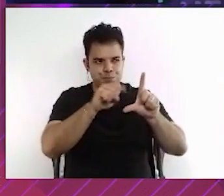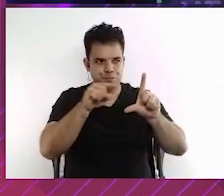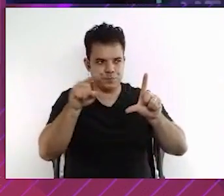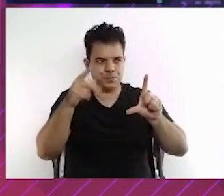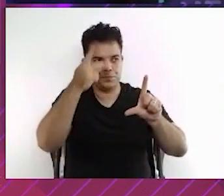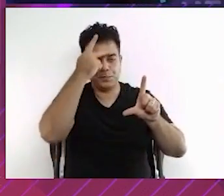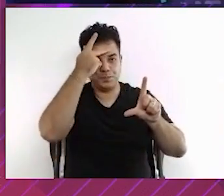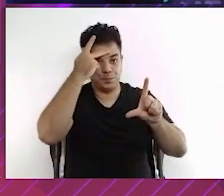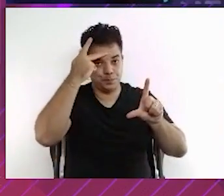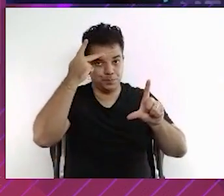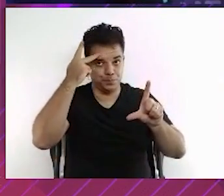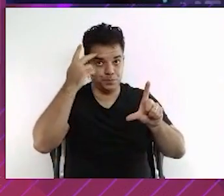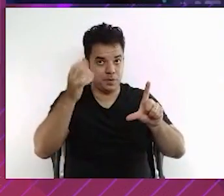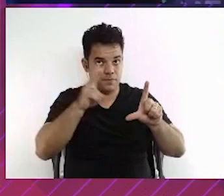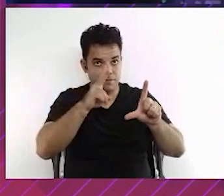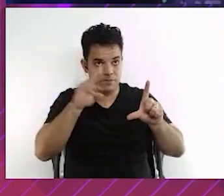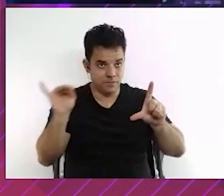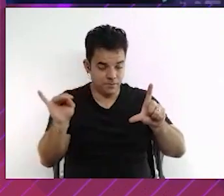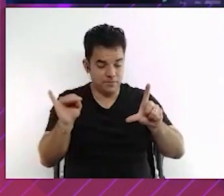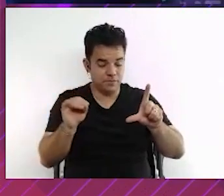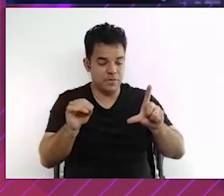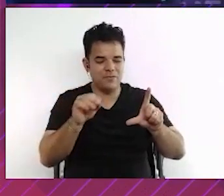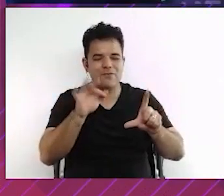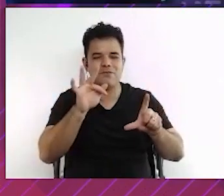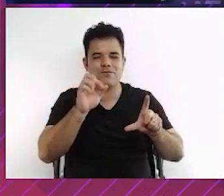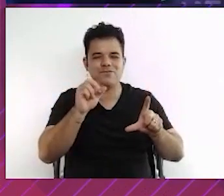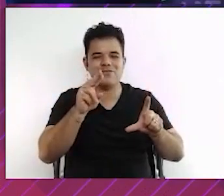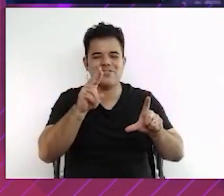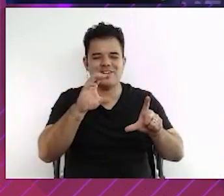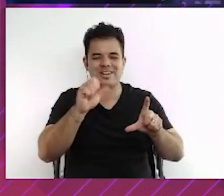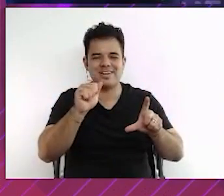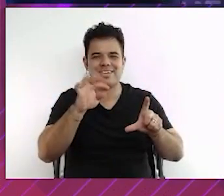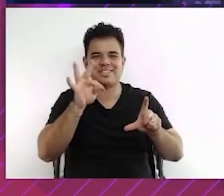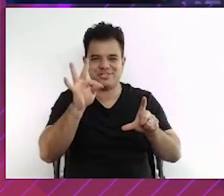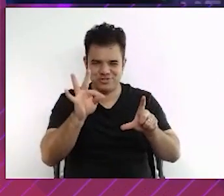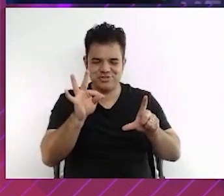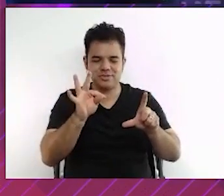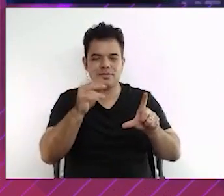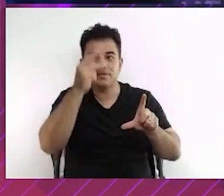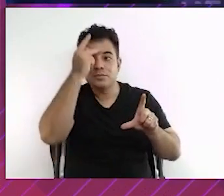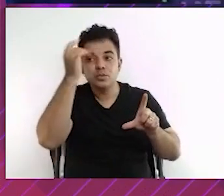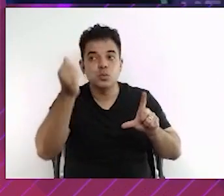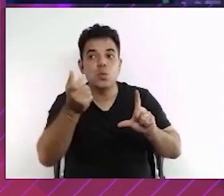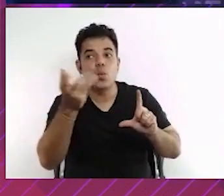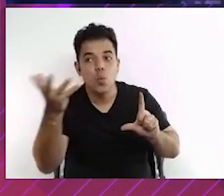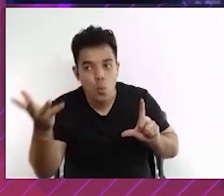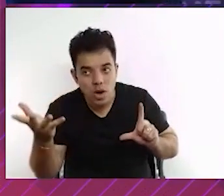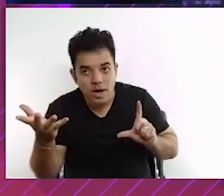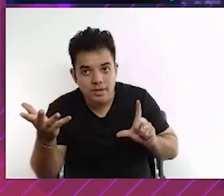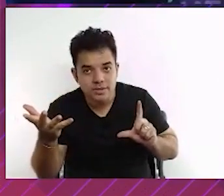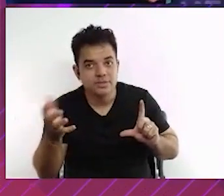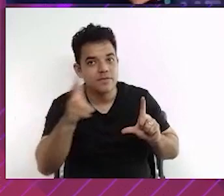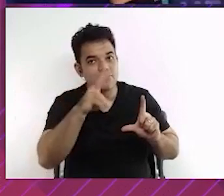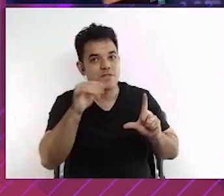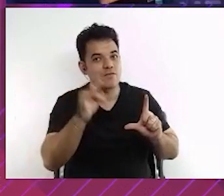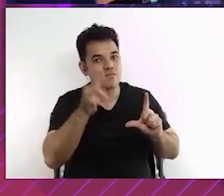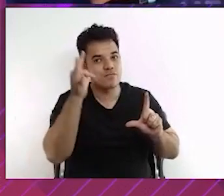pacientes previstos, que é o forecast, e a quantidade real de pacientes que estavam naqueles